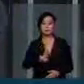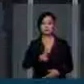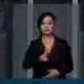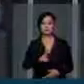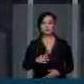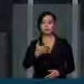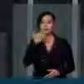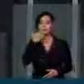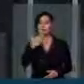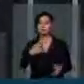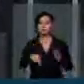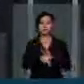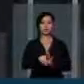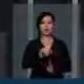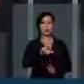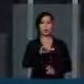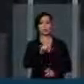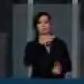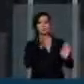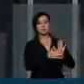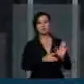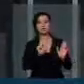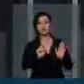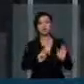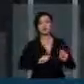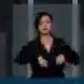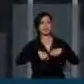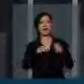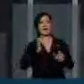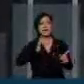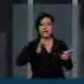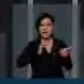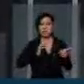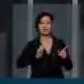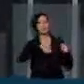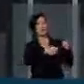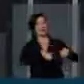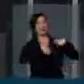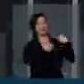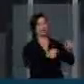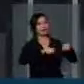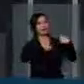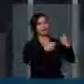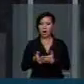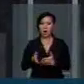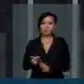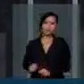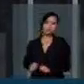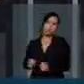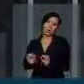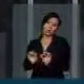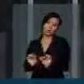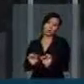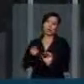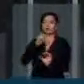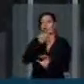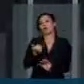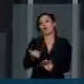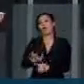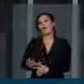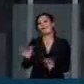Ao modelo lulista, dar muito aos ricos, dar um pouquinho aos pobres e está feito o equilíbrio. O povo